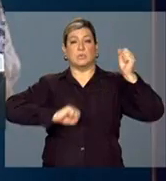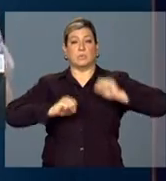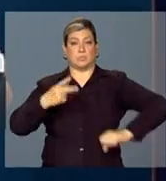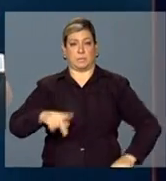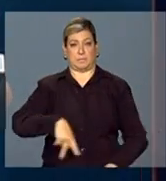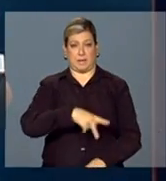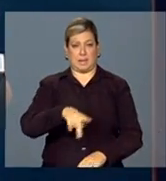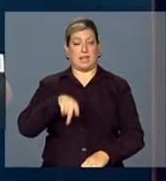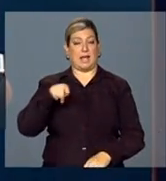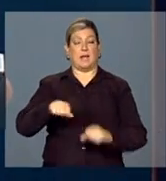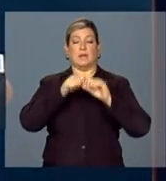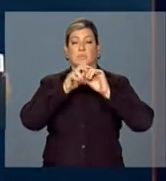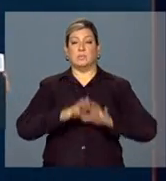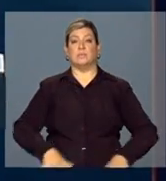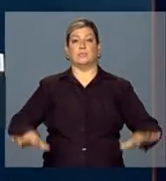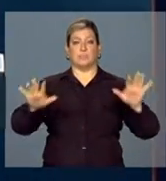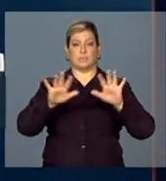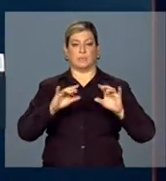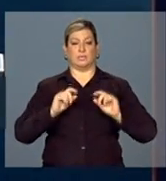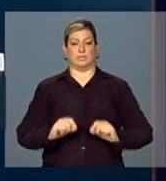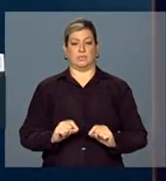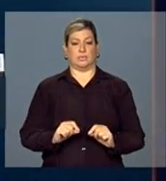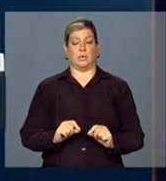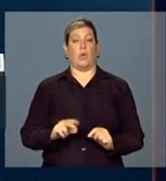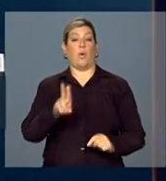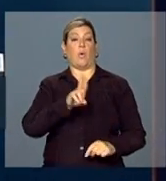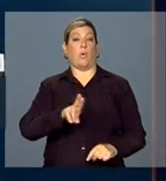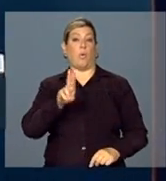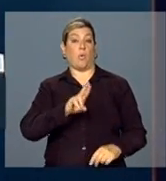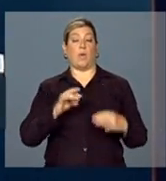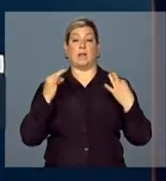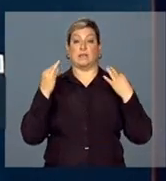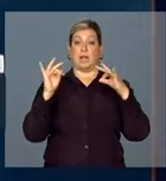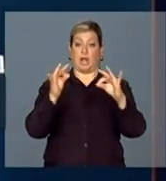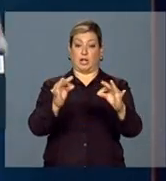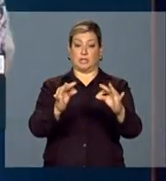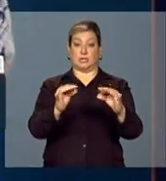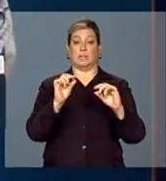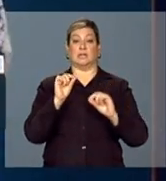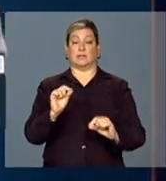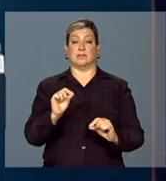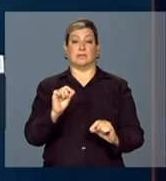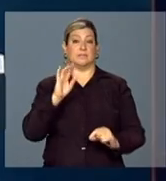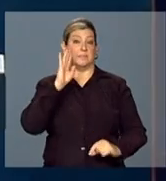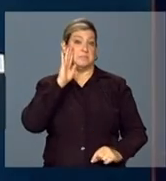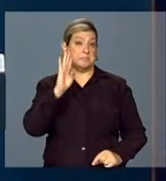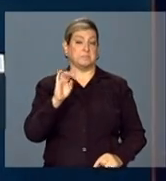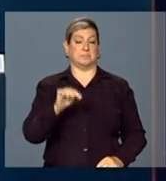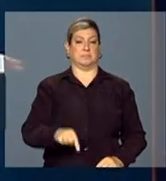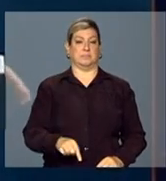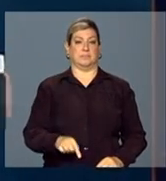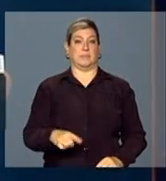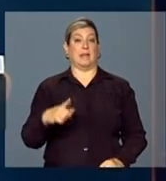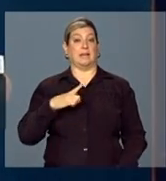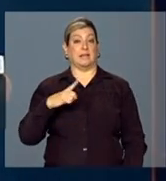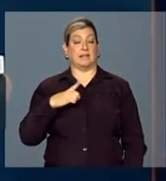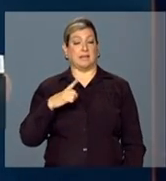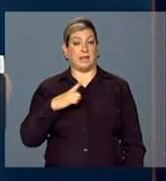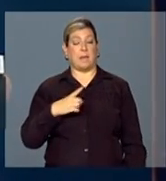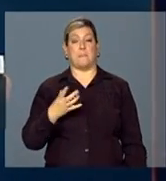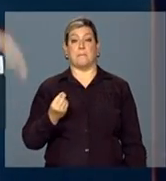ela difunde o uso de tecnologia que preliminarmente está